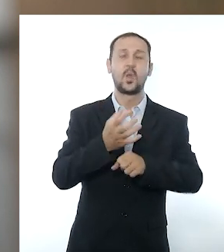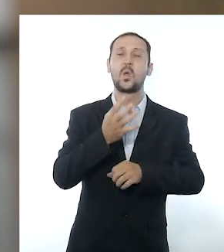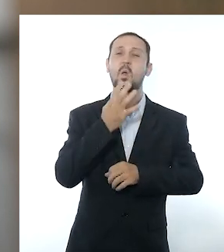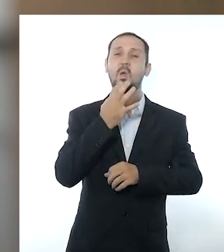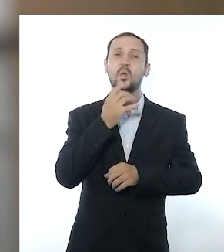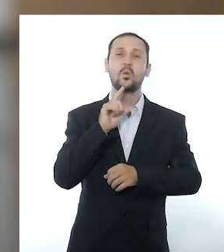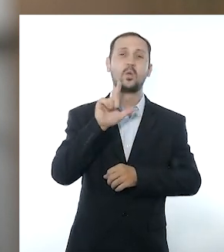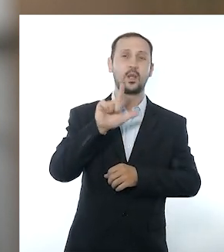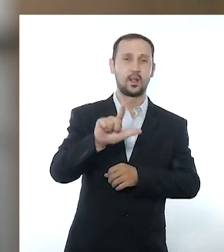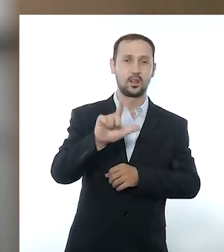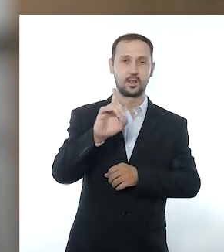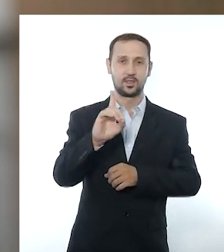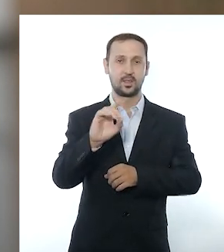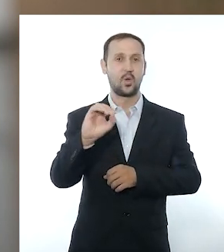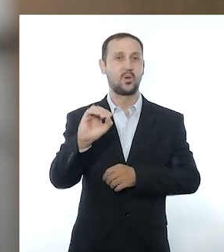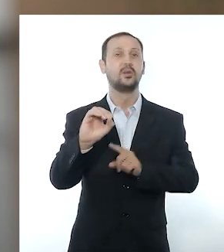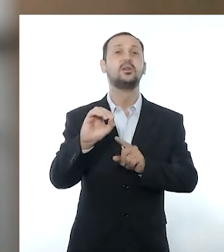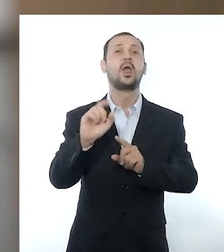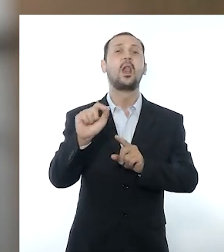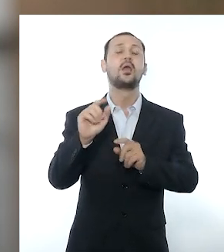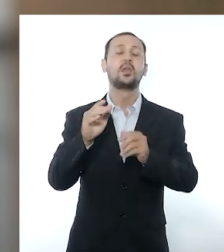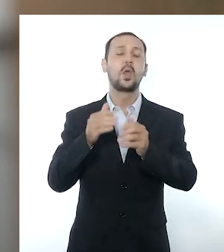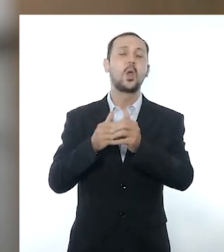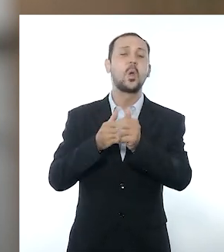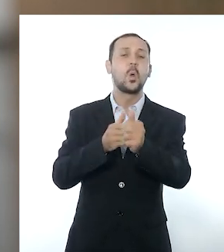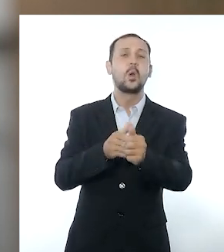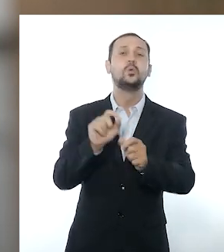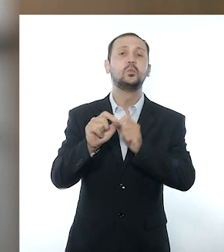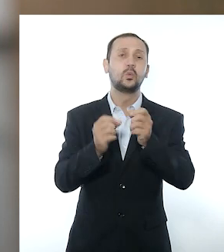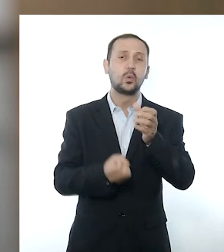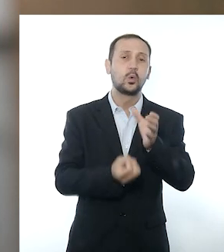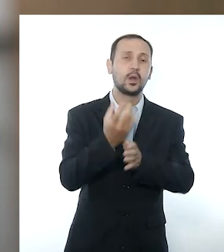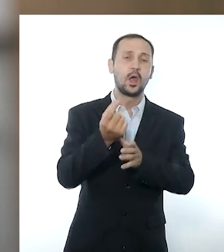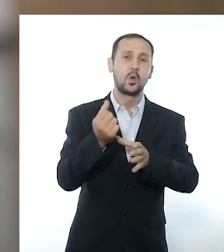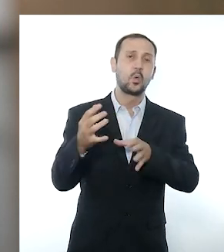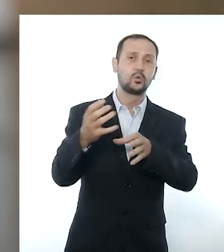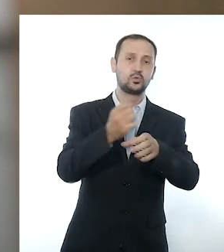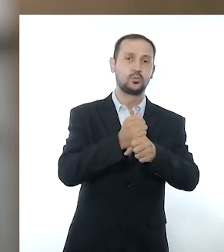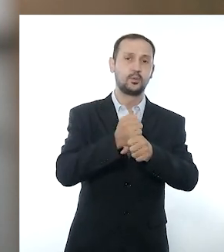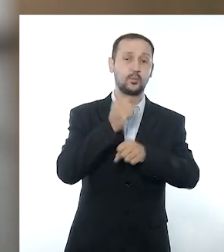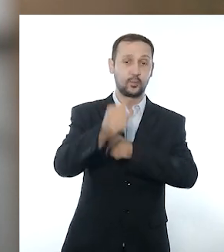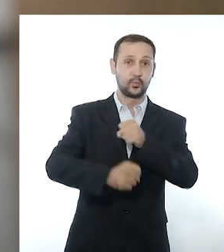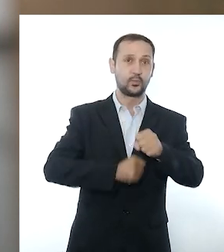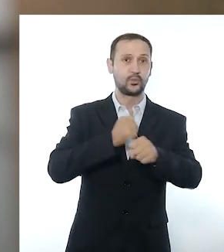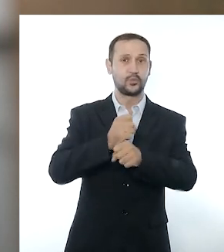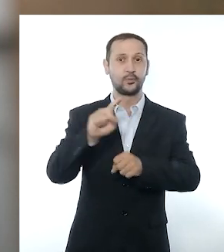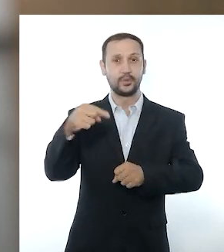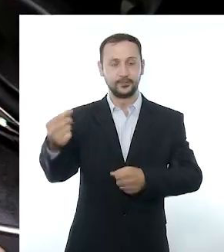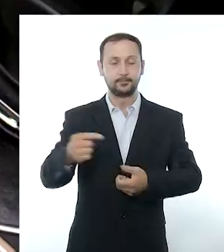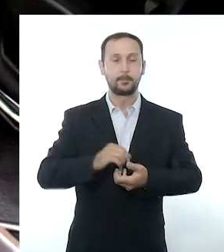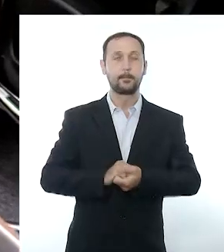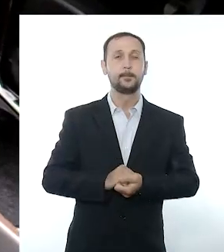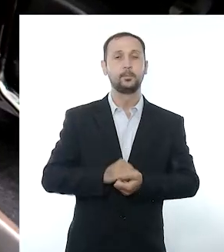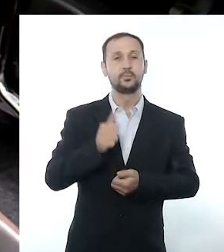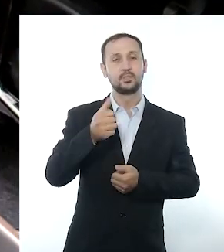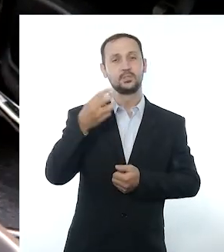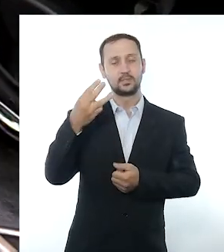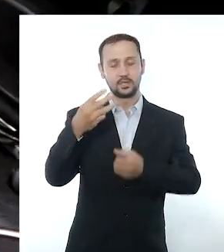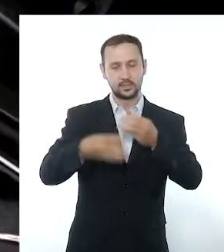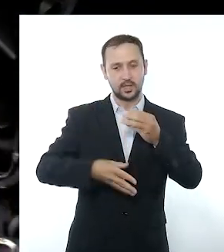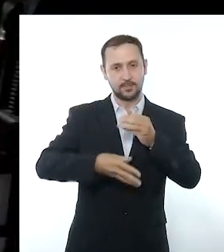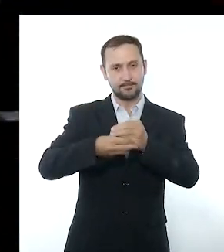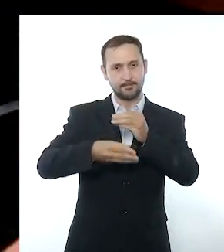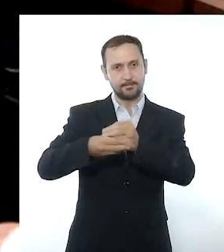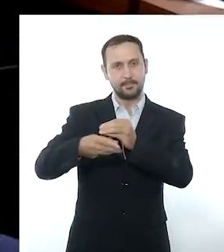mais conhecida como LDO. É ela que norteia a elaboração do orçamento para o próximo ano. Das 13